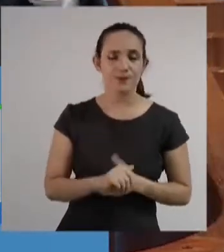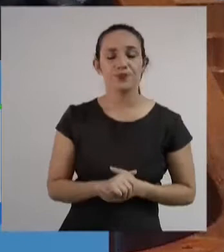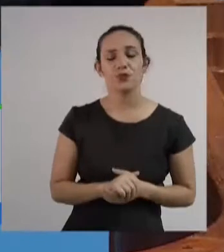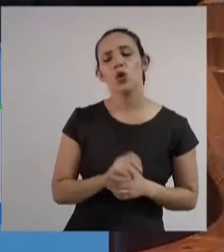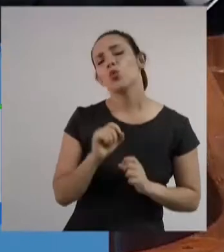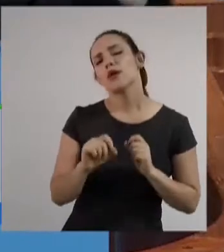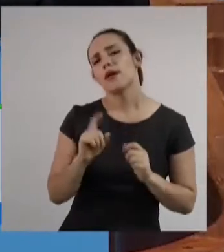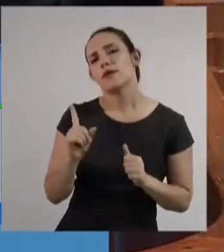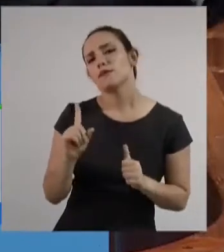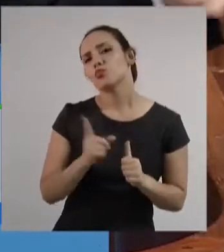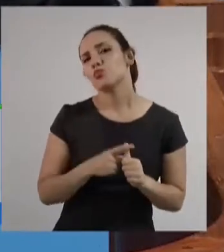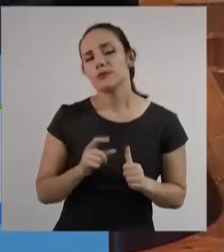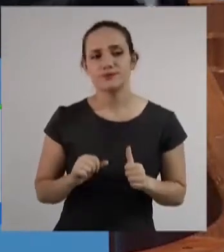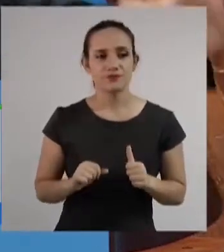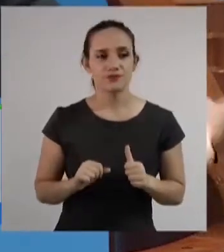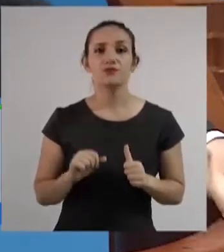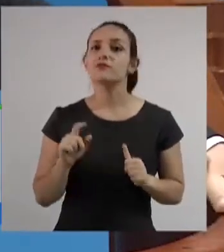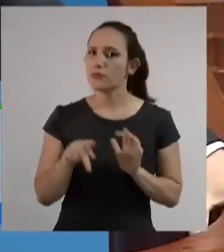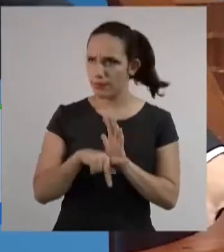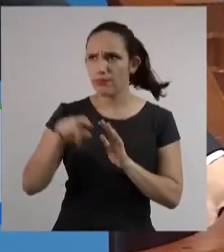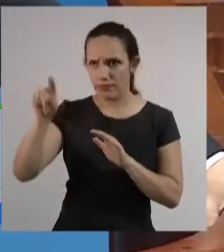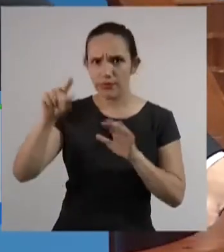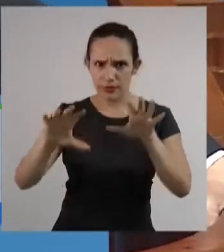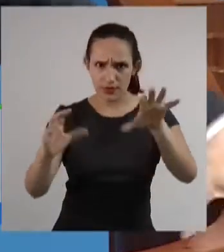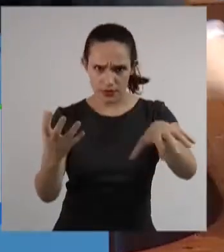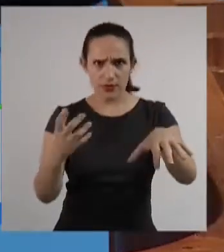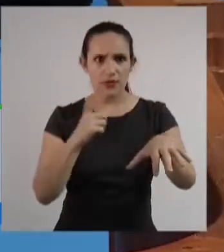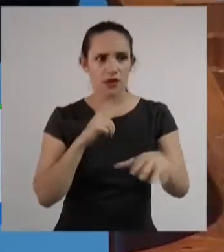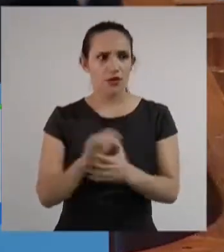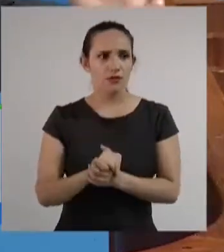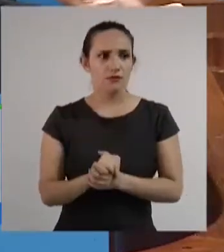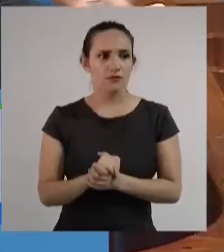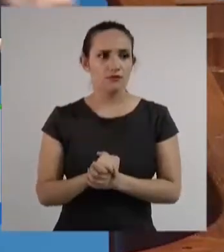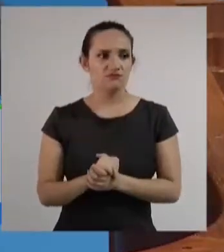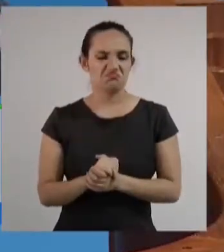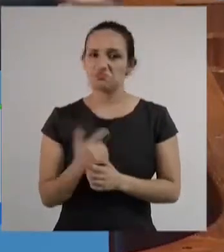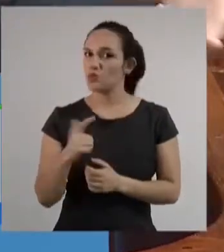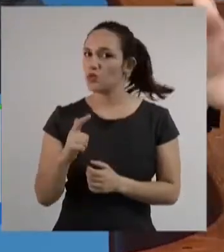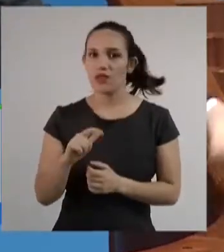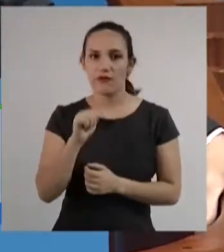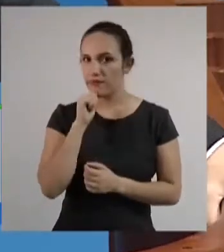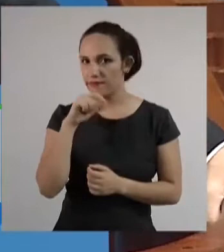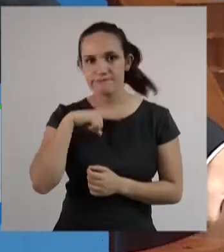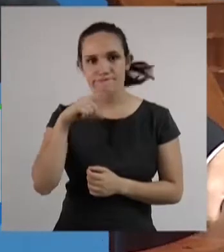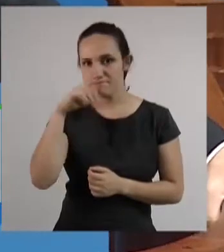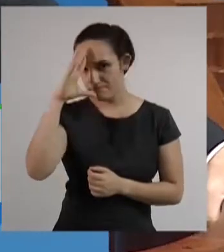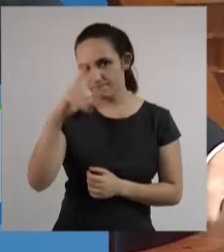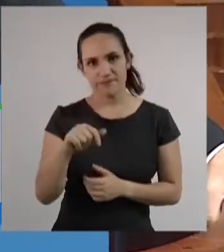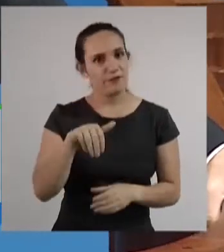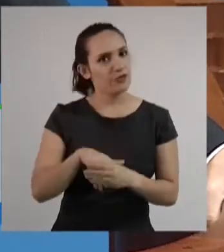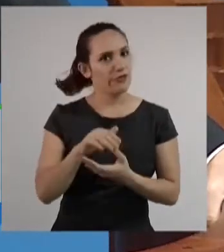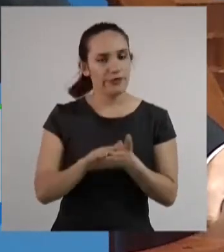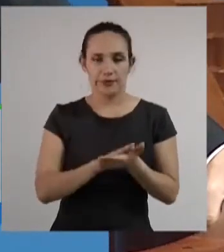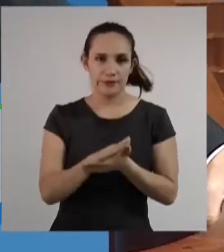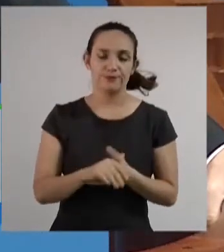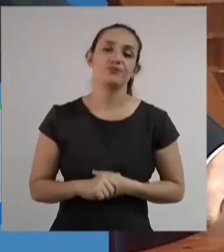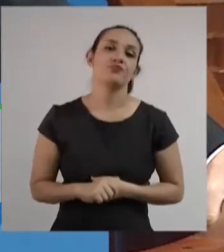Uma delas está lá no Congresso Nacional, não teve consenso até agora e não foi votada,